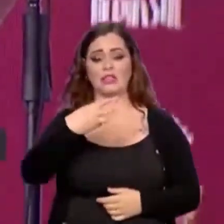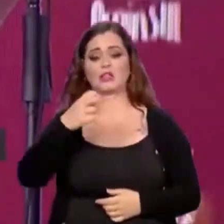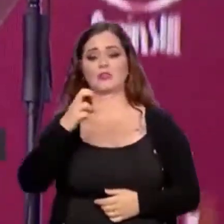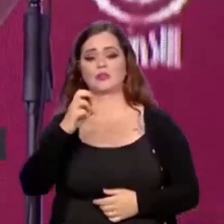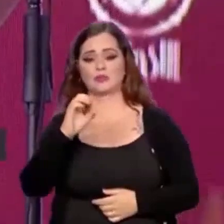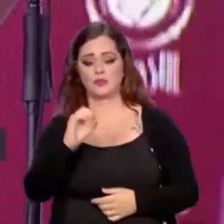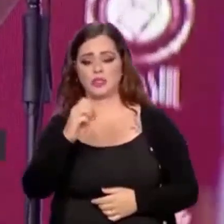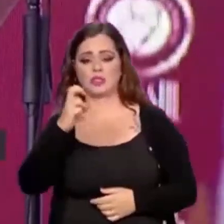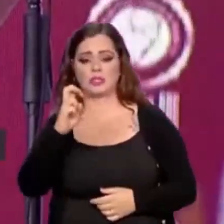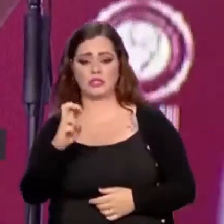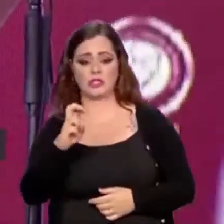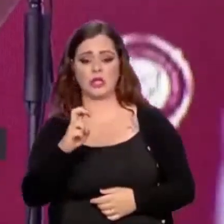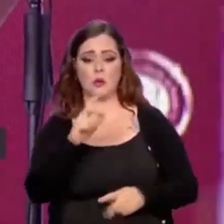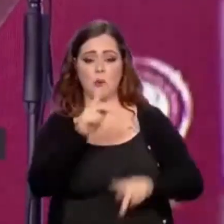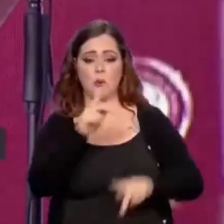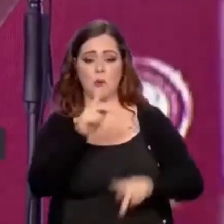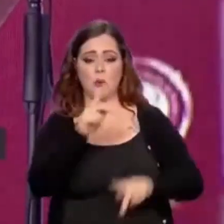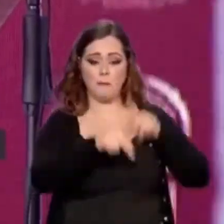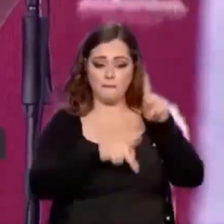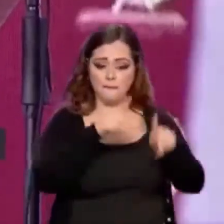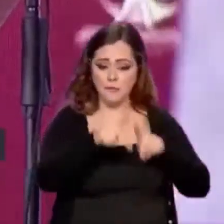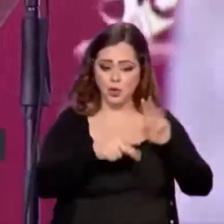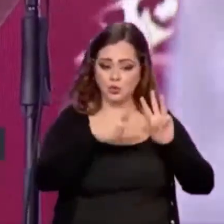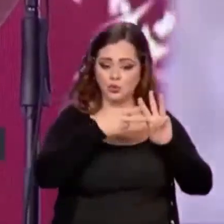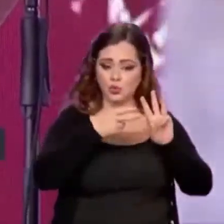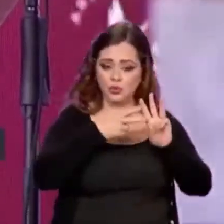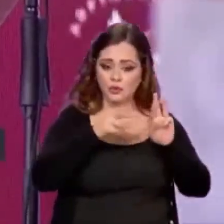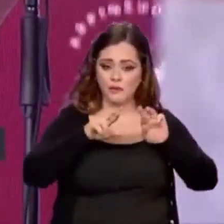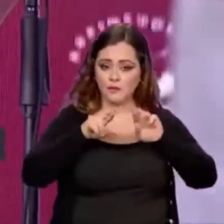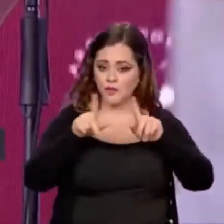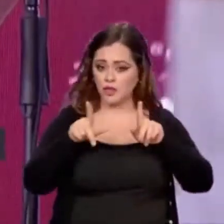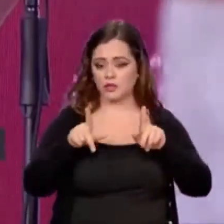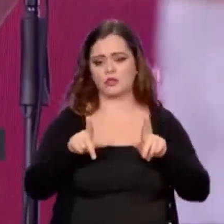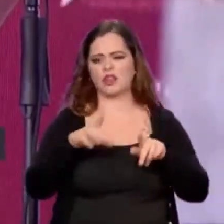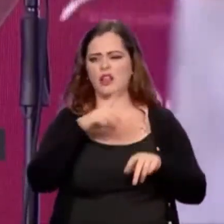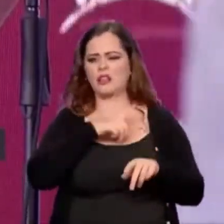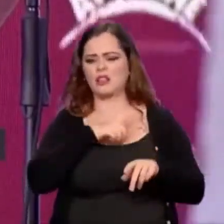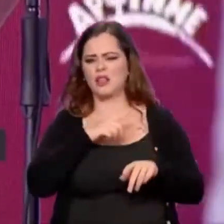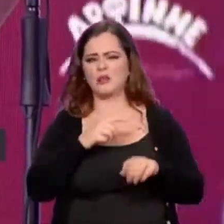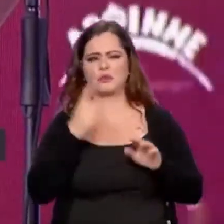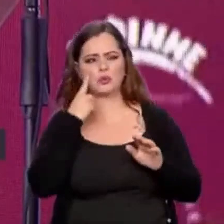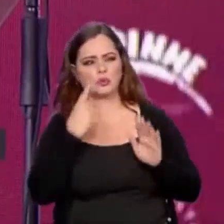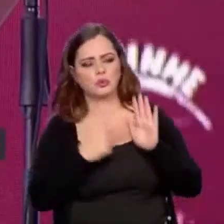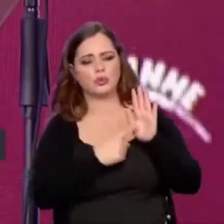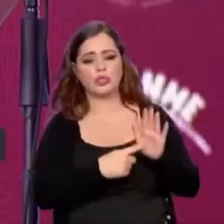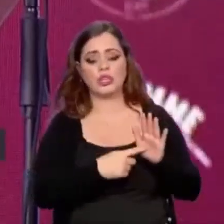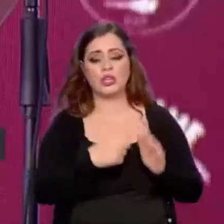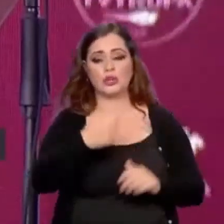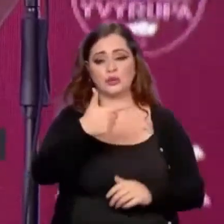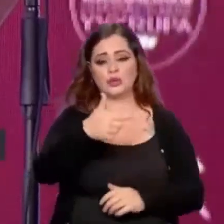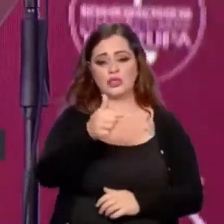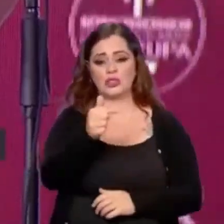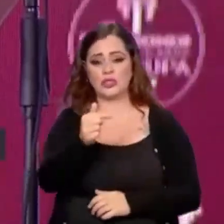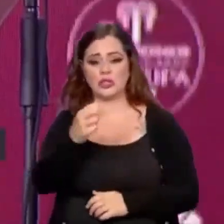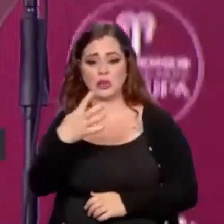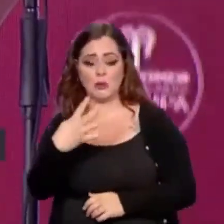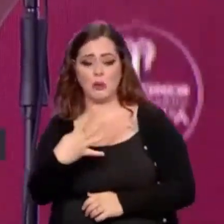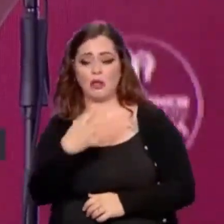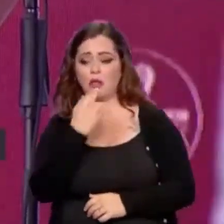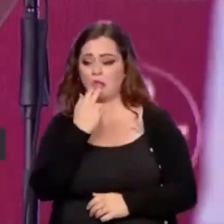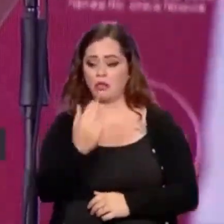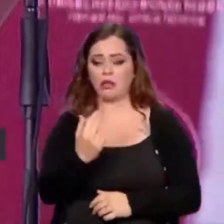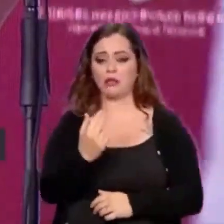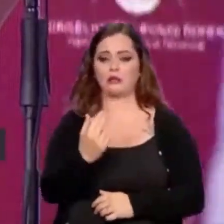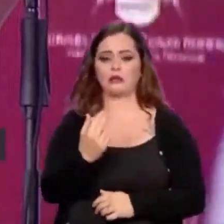povos diferentes. Temos identificadas 274 línguas indígenas. Essa